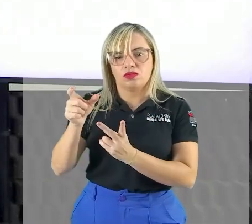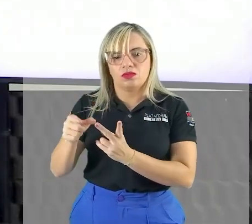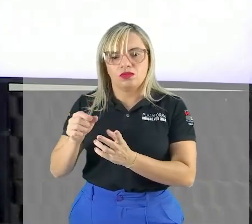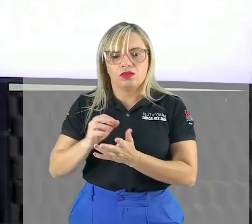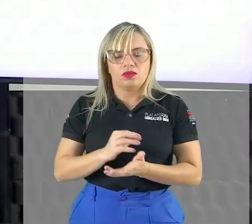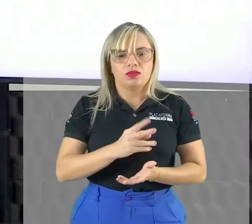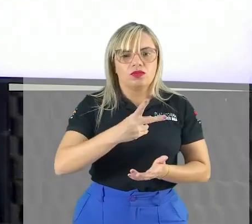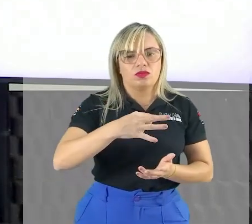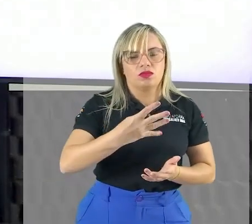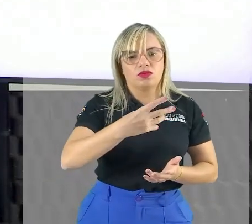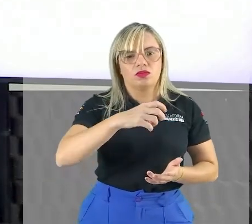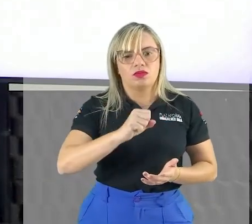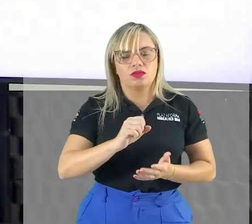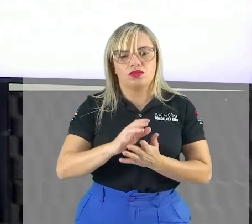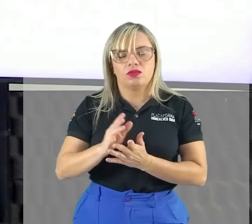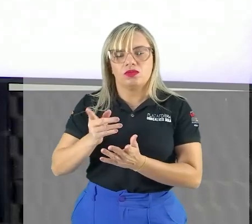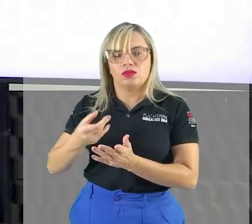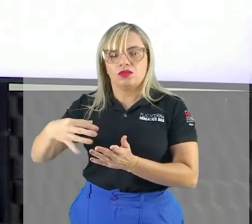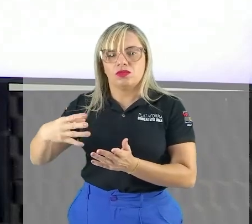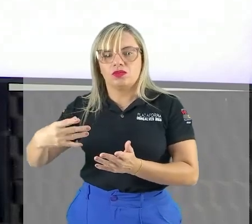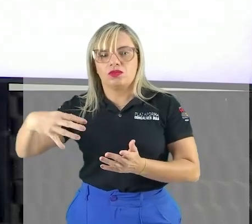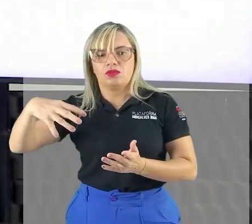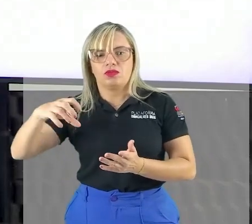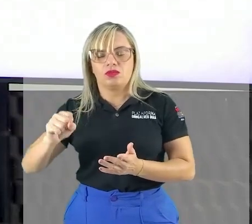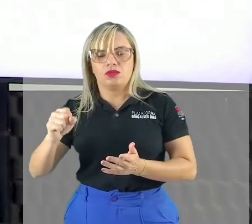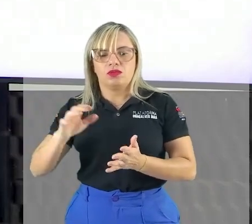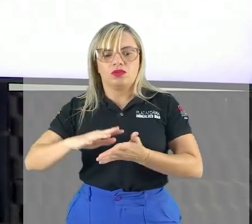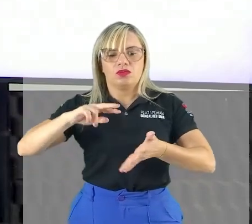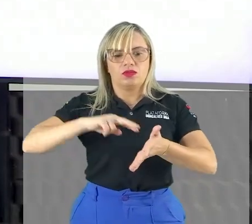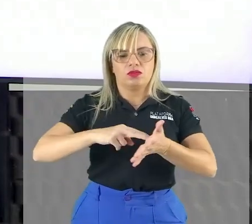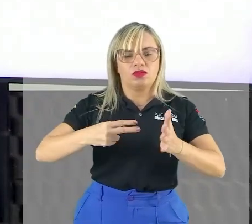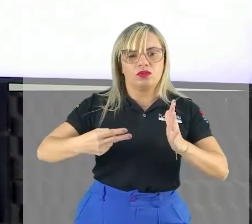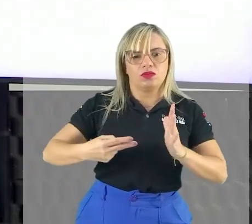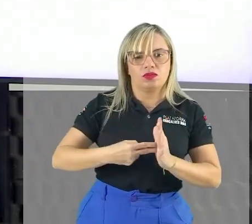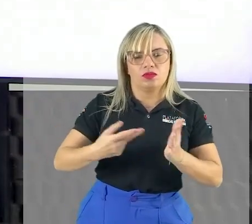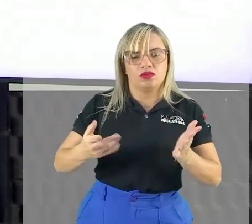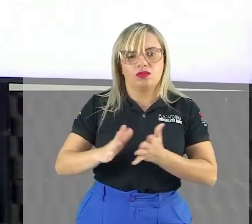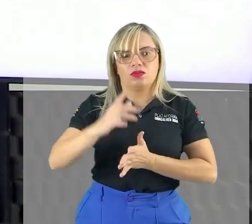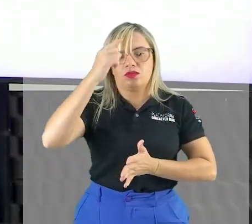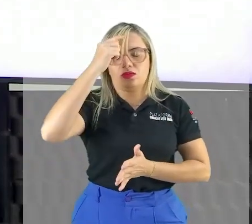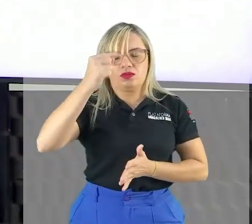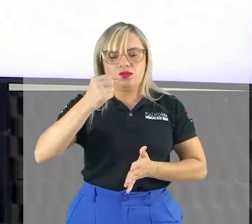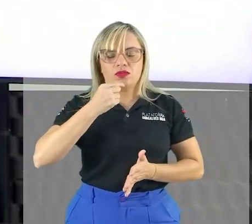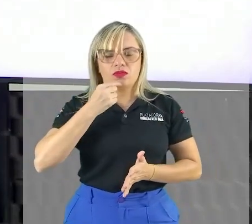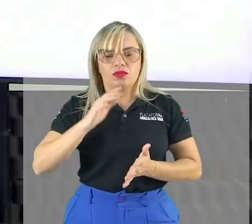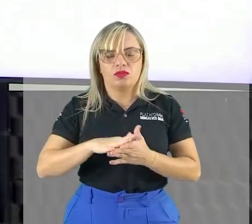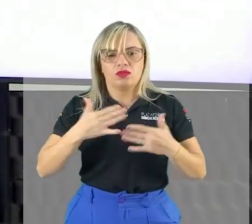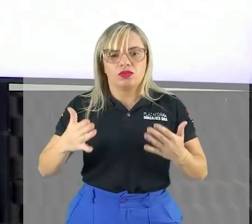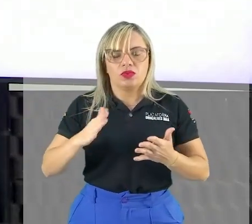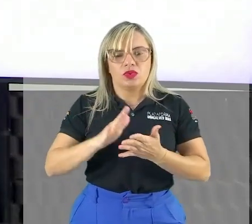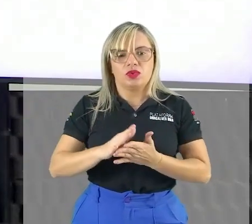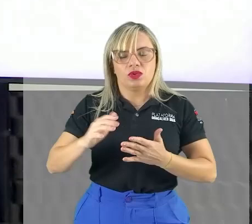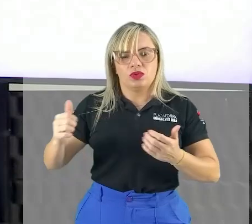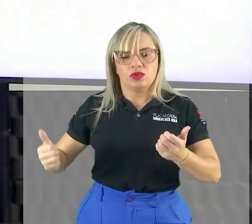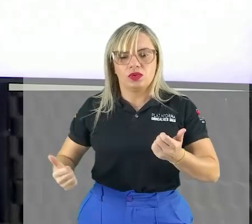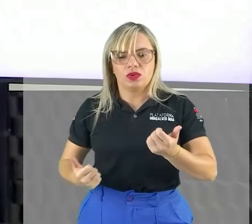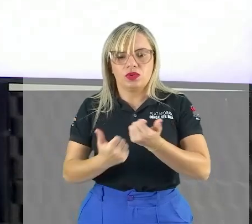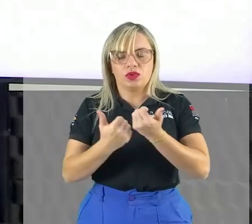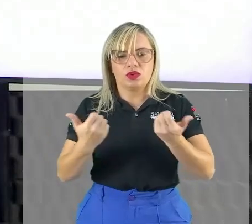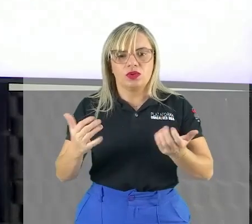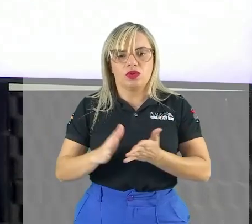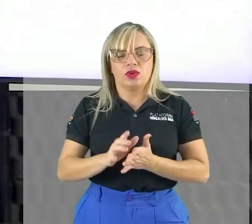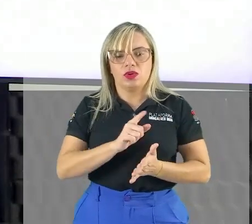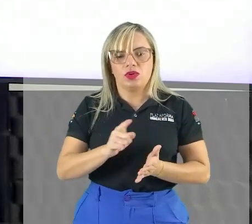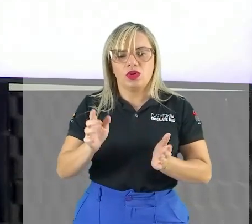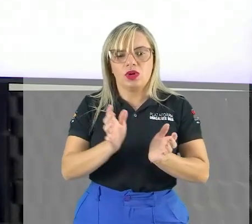suzerano. Esses são figuras significativas em que um vai estar apoiando o outro. Então, quando